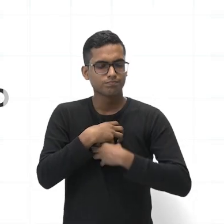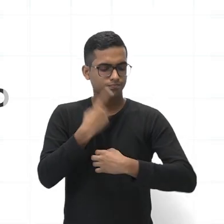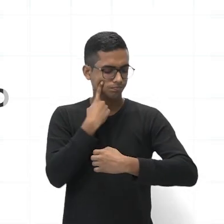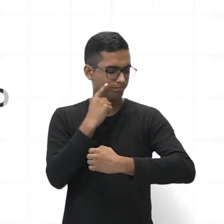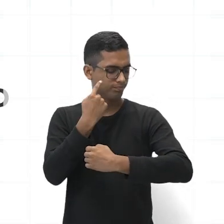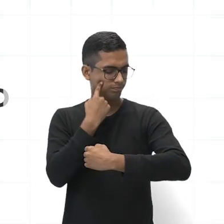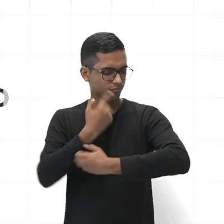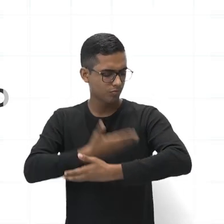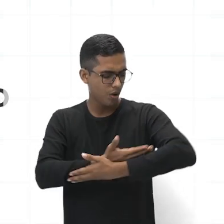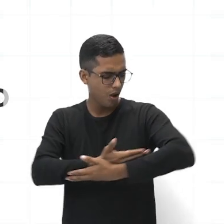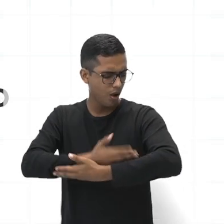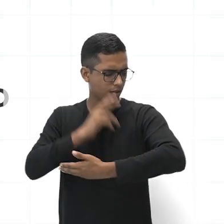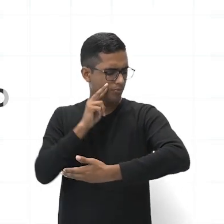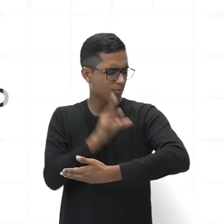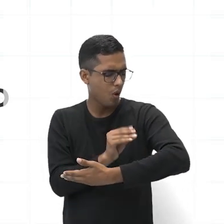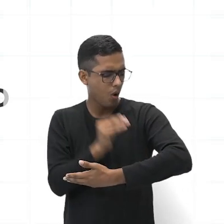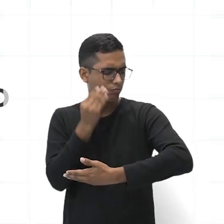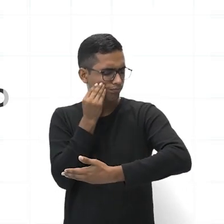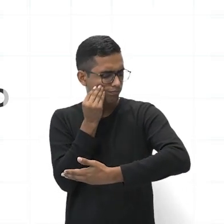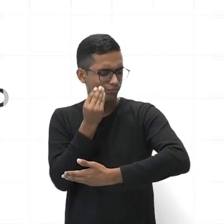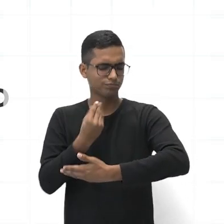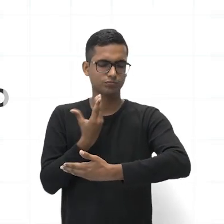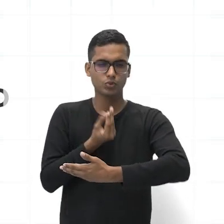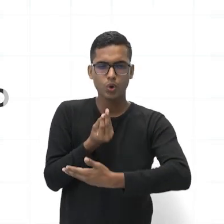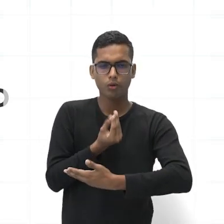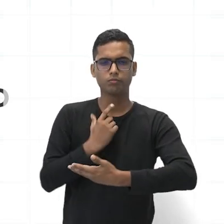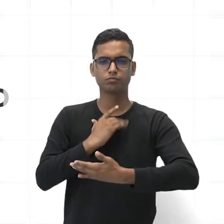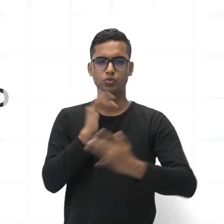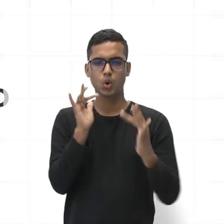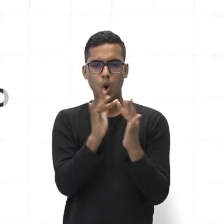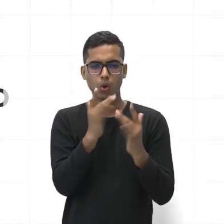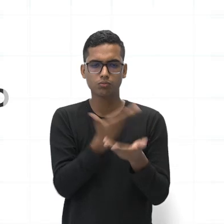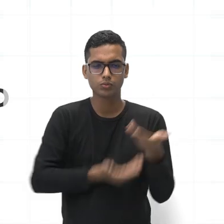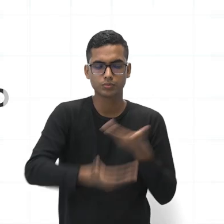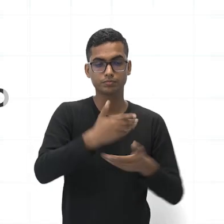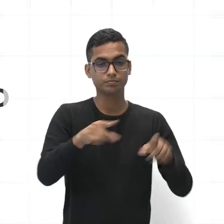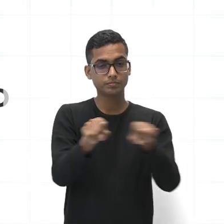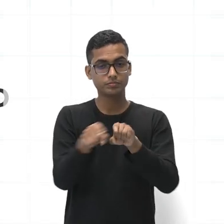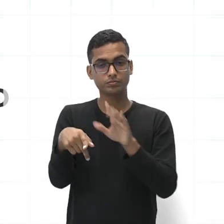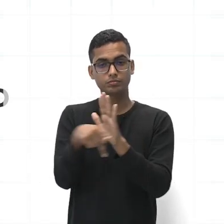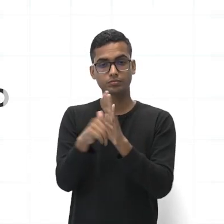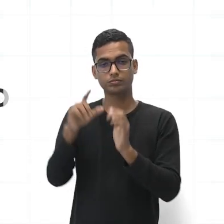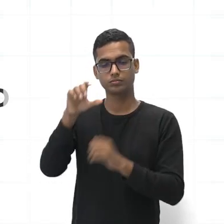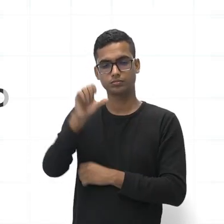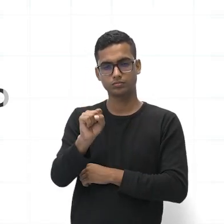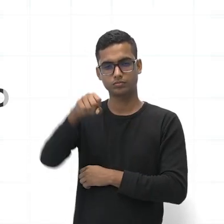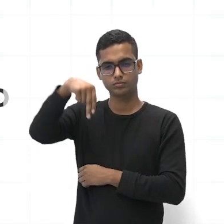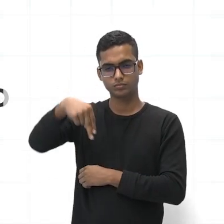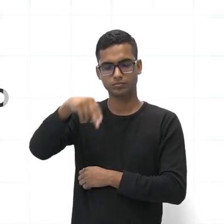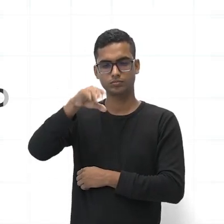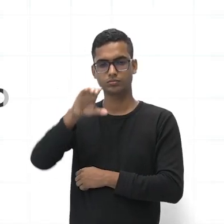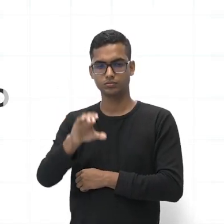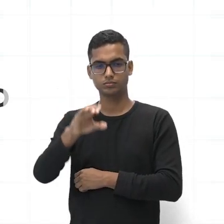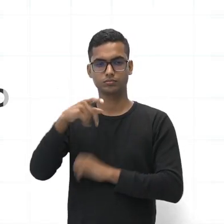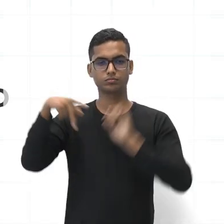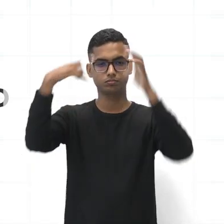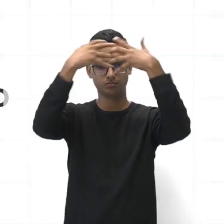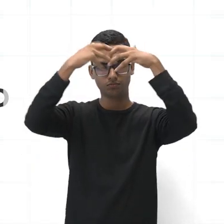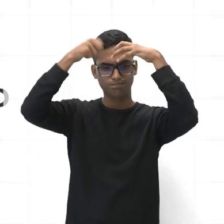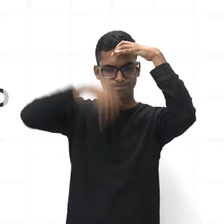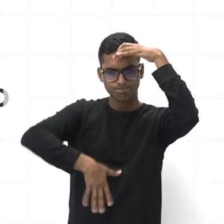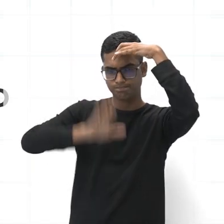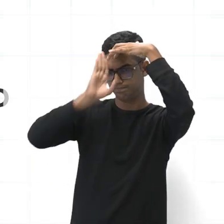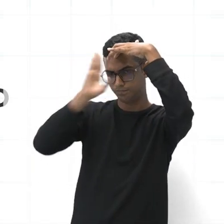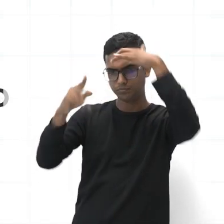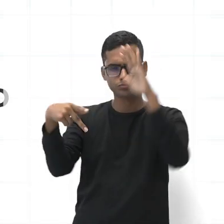desses movimentos aí. O sistema nervoso central, que é o SNC, composto pelo cérebro e pela medula